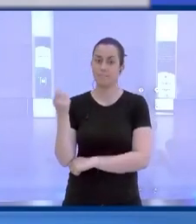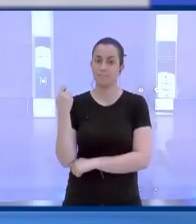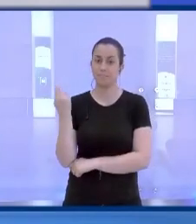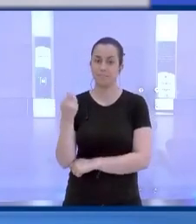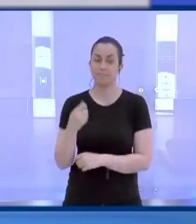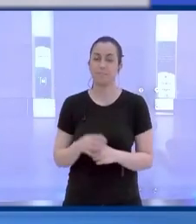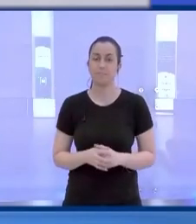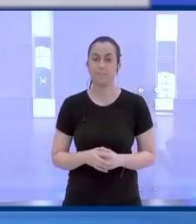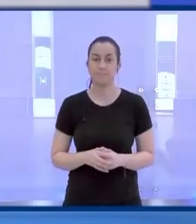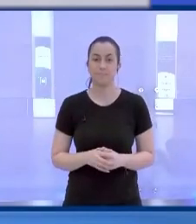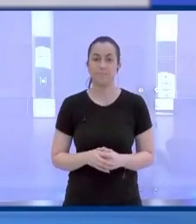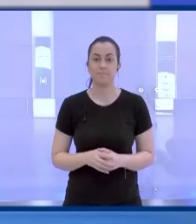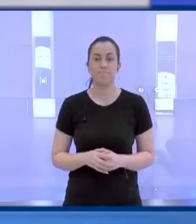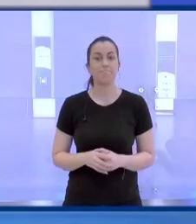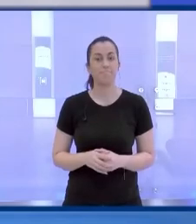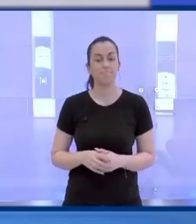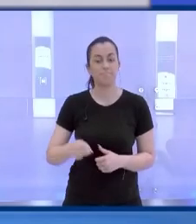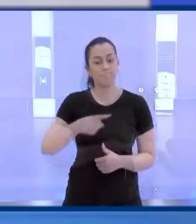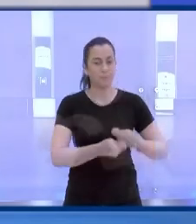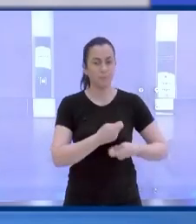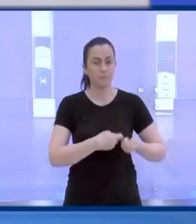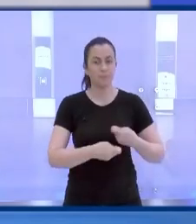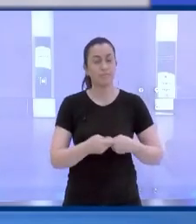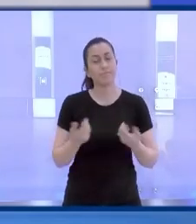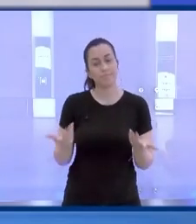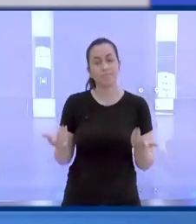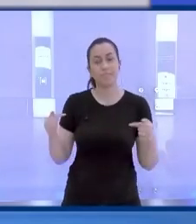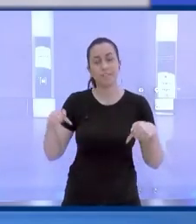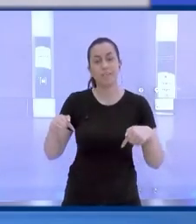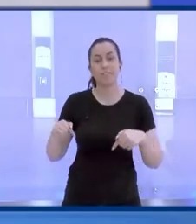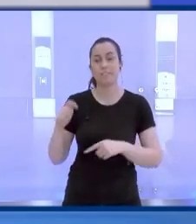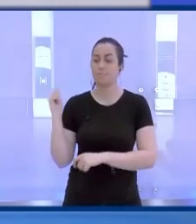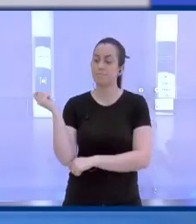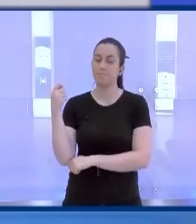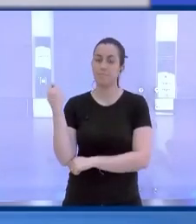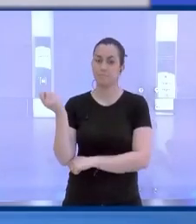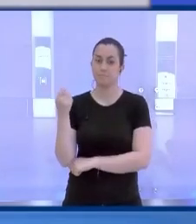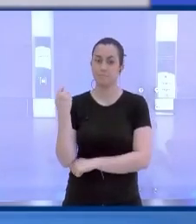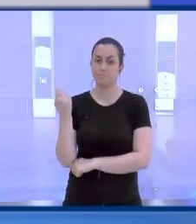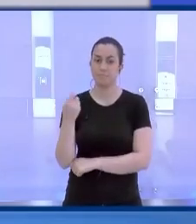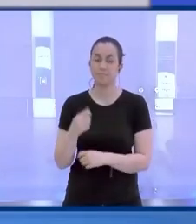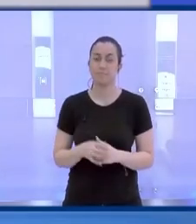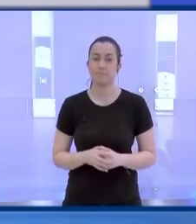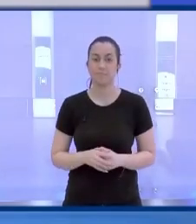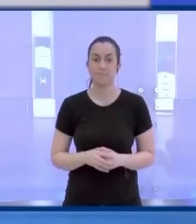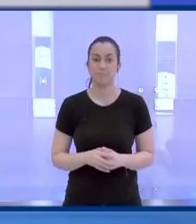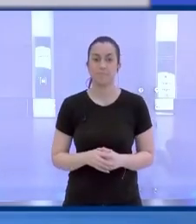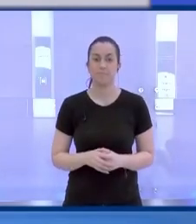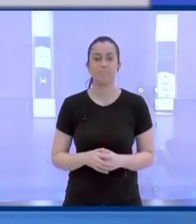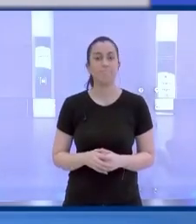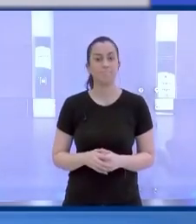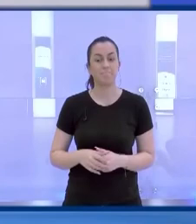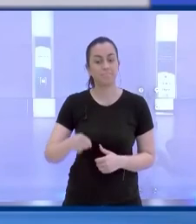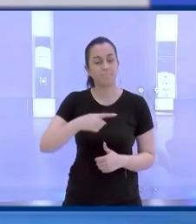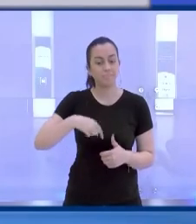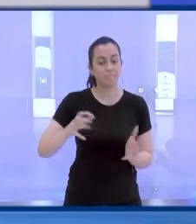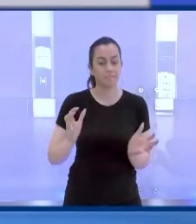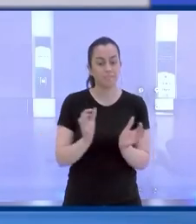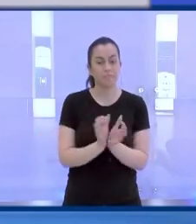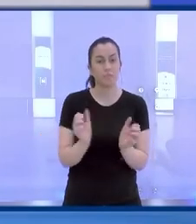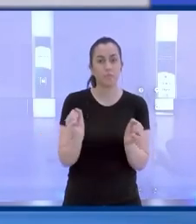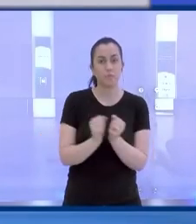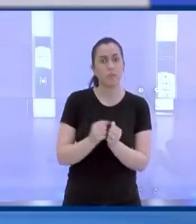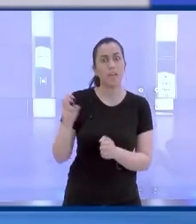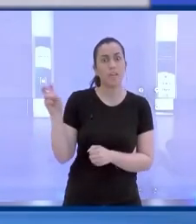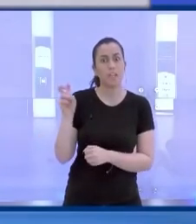econômico que se estabelece no Estado, como é o caso do Rio Grande do Sul. Então, é a quinta vez que nós estamos vindo aqui a B3